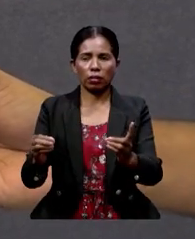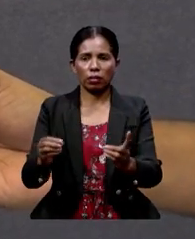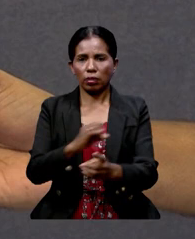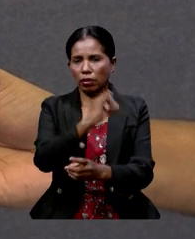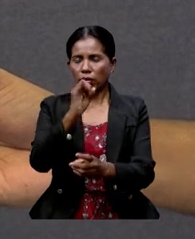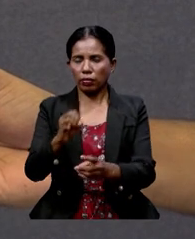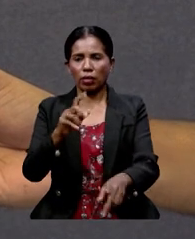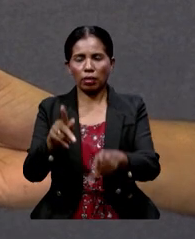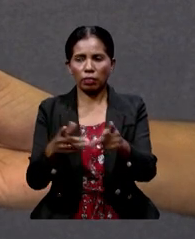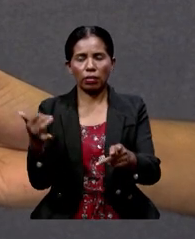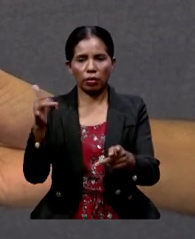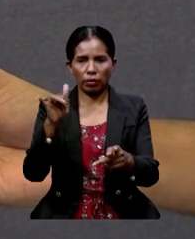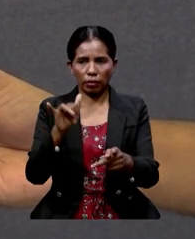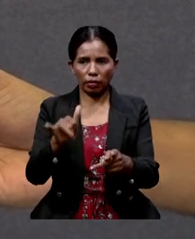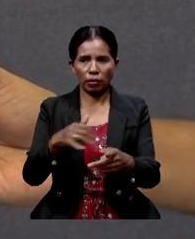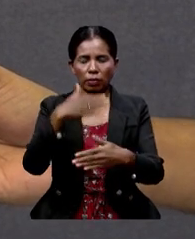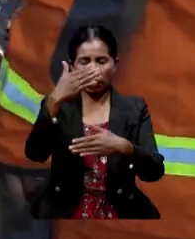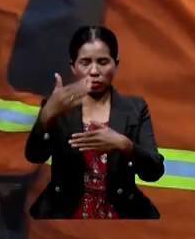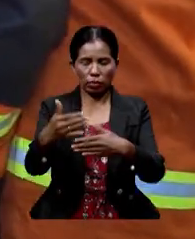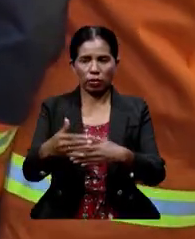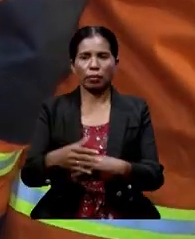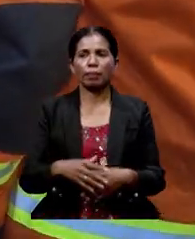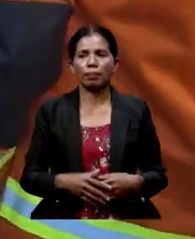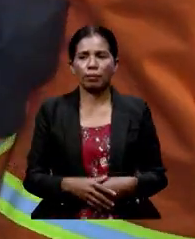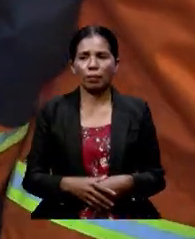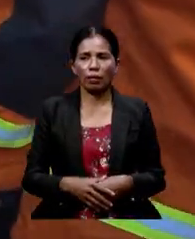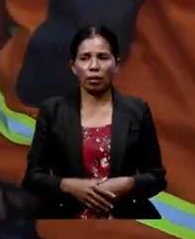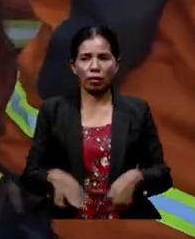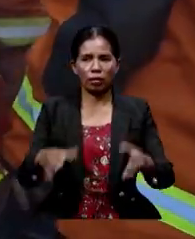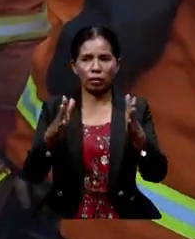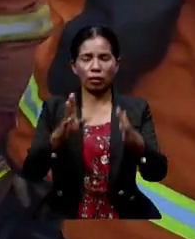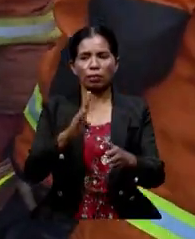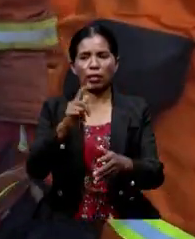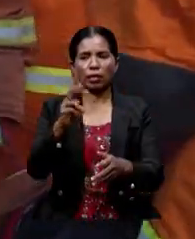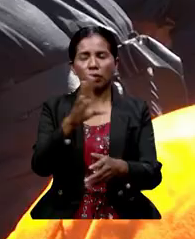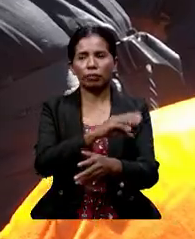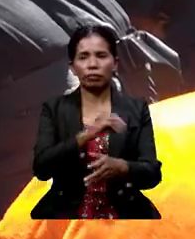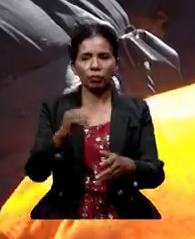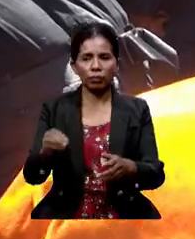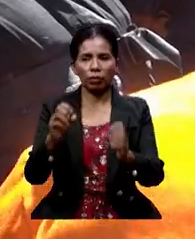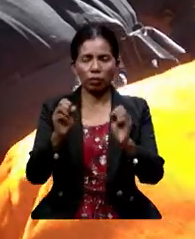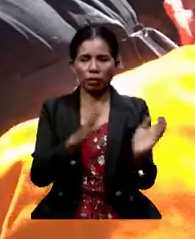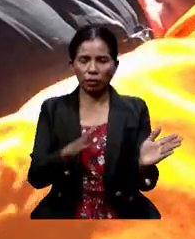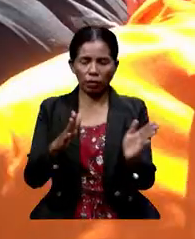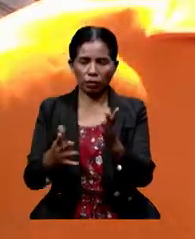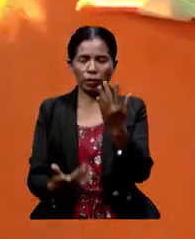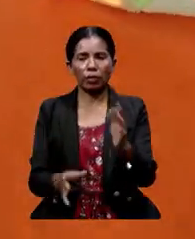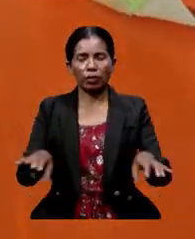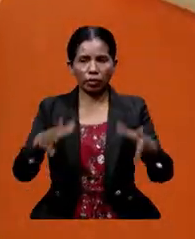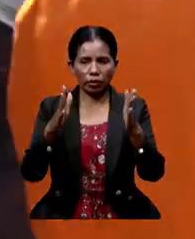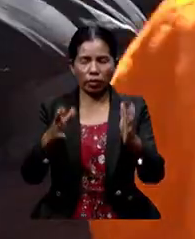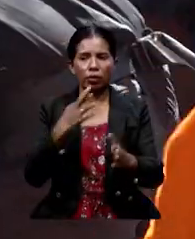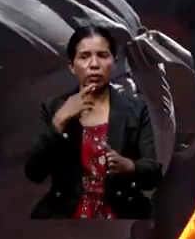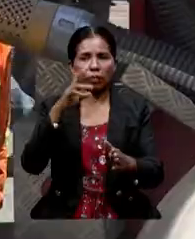identificados próximos do edifício de BNU Timor. Representante funcionário IHBNU considera a simulação, né? Bele prepara funcionário, onde